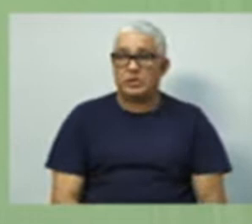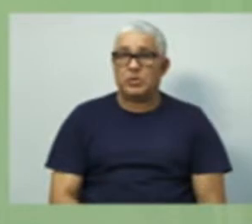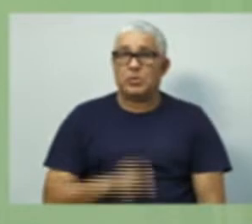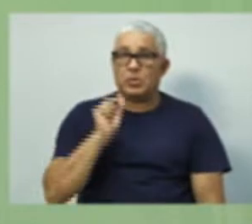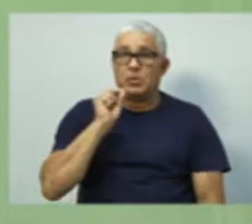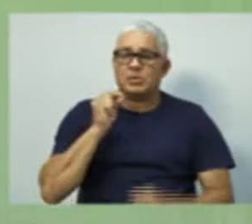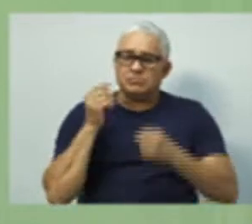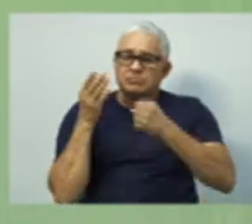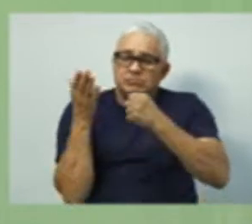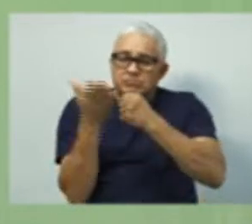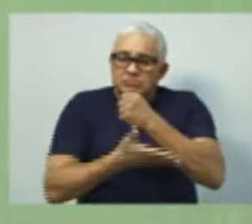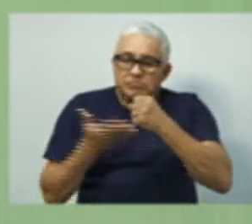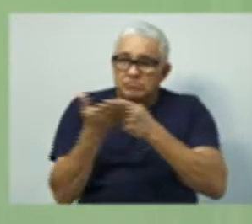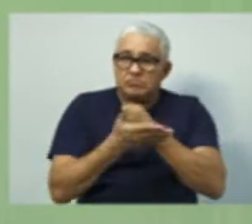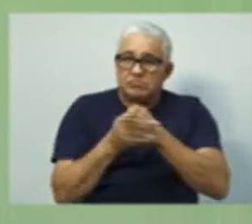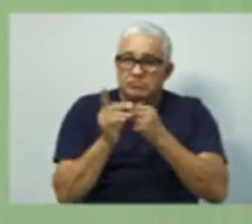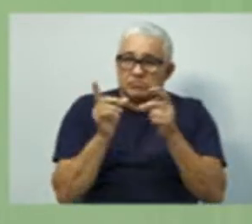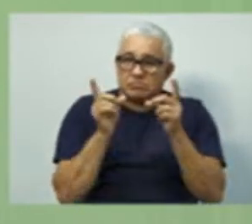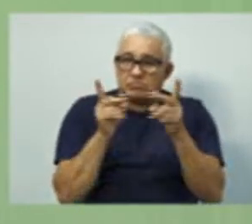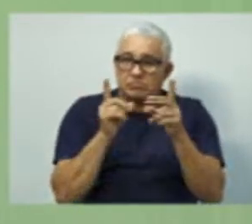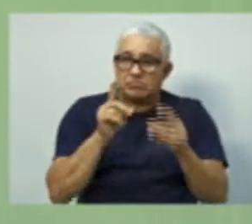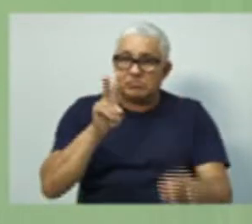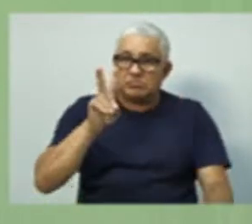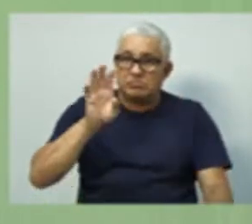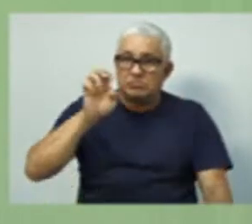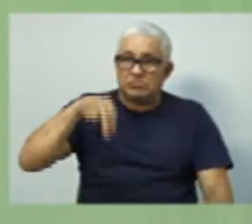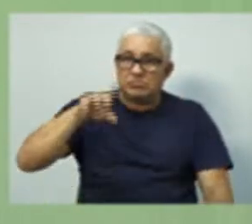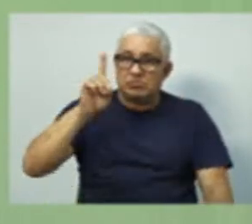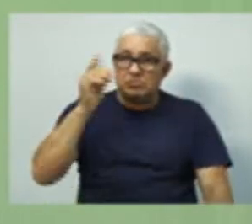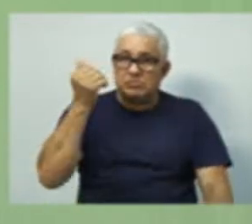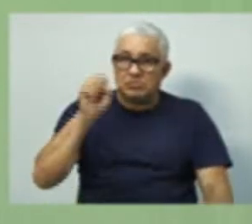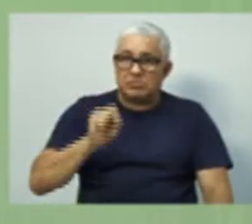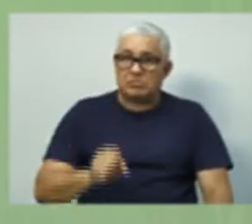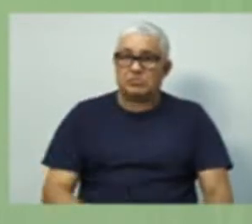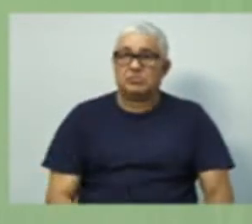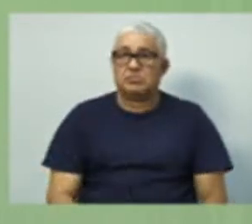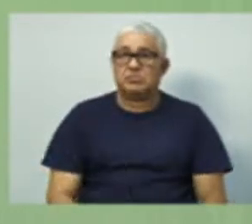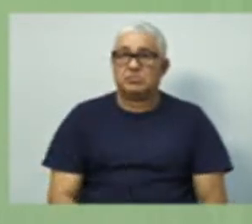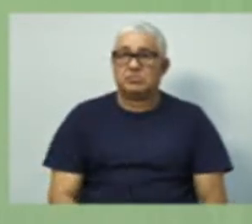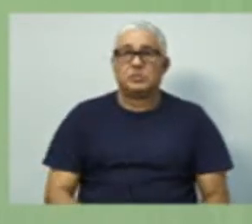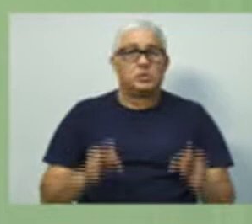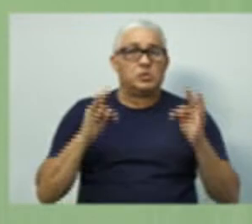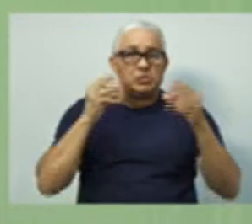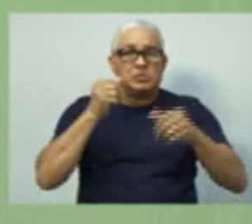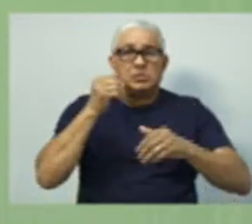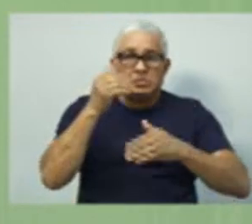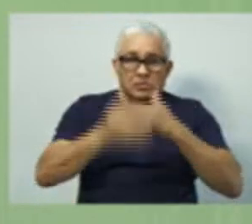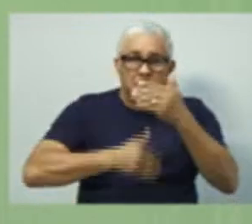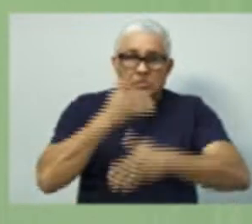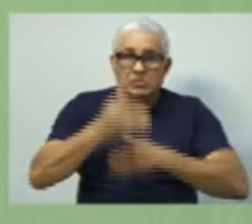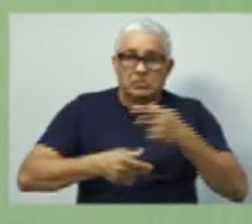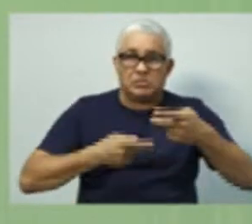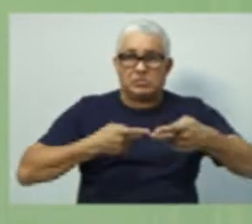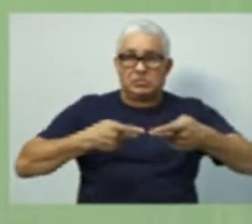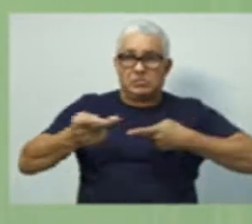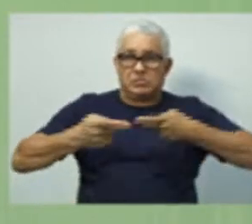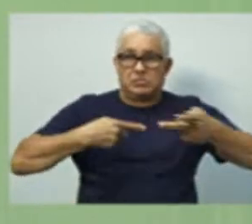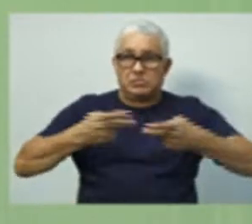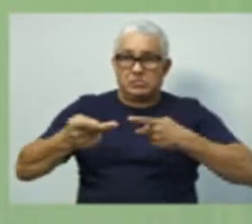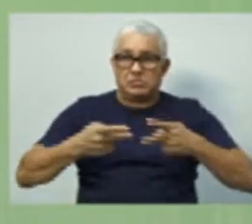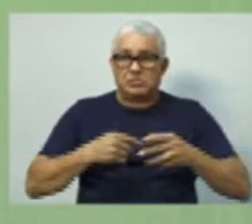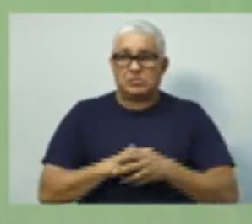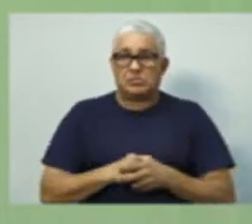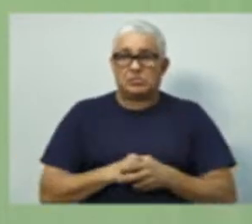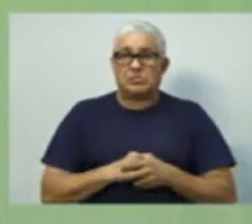Orçamento de vendas. Opa, aqui que é o melhor, né? O orçamento de vendas é quando eu vou vender o meu produto ou